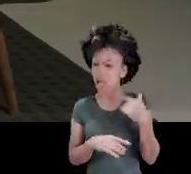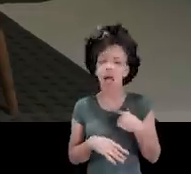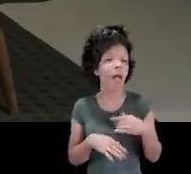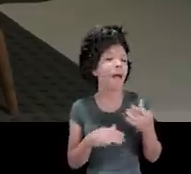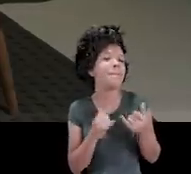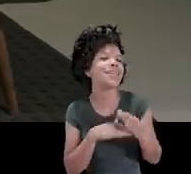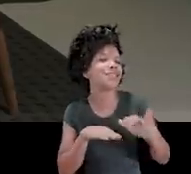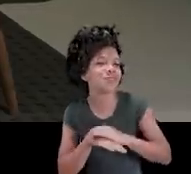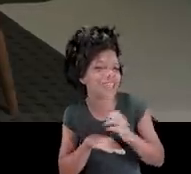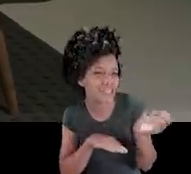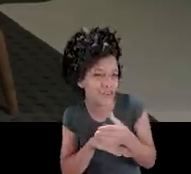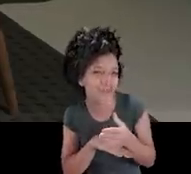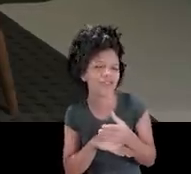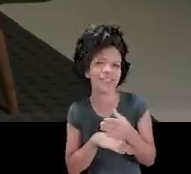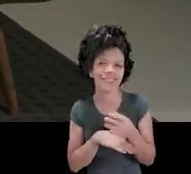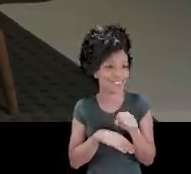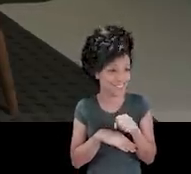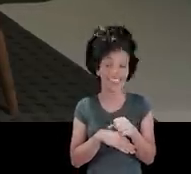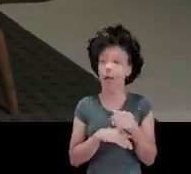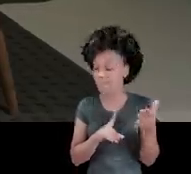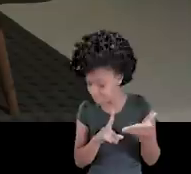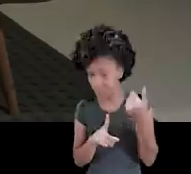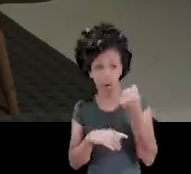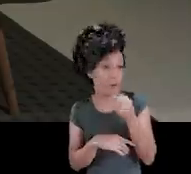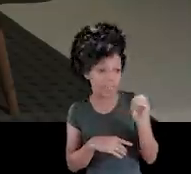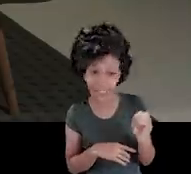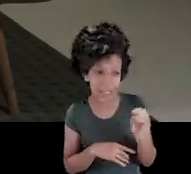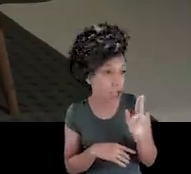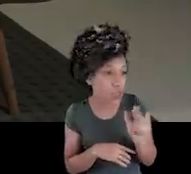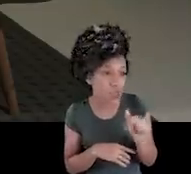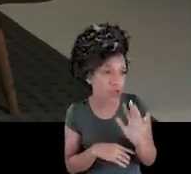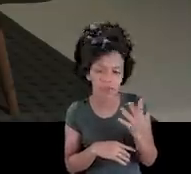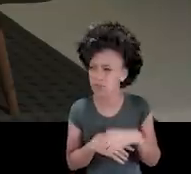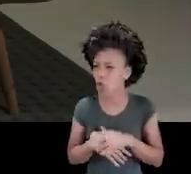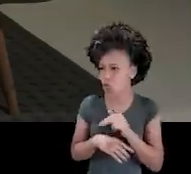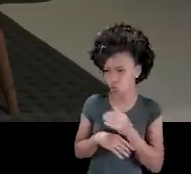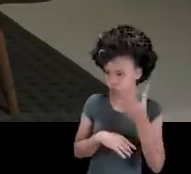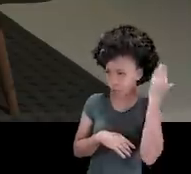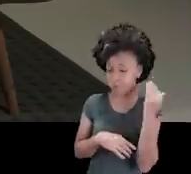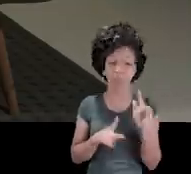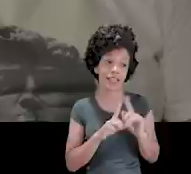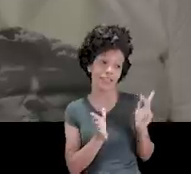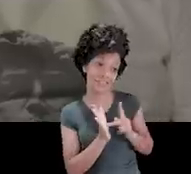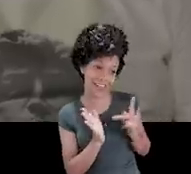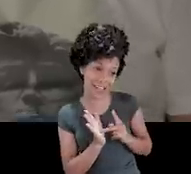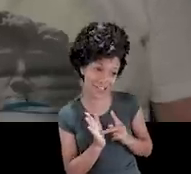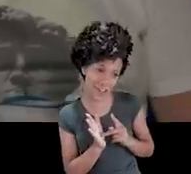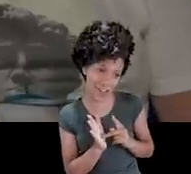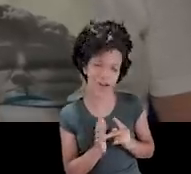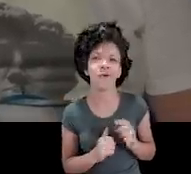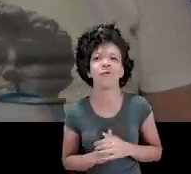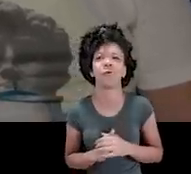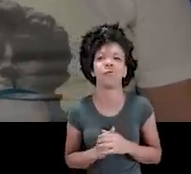O Sebastião não passa, por isso que ele tem 1,80. Exatamente. Nunca deve ter passado por isso. Você nunca tomou tapão, né? Na verdade,